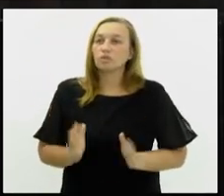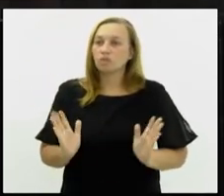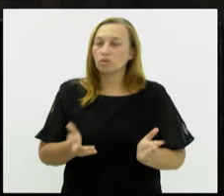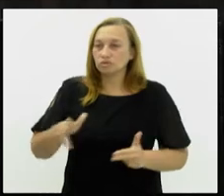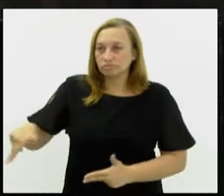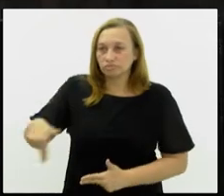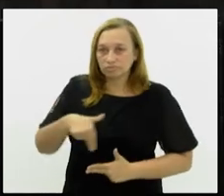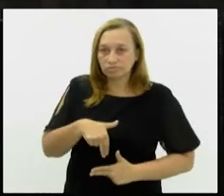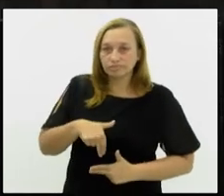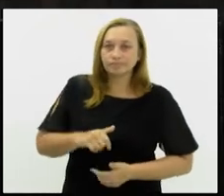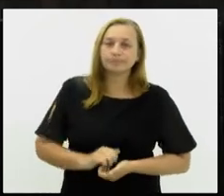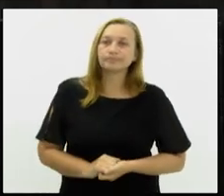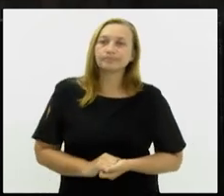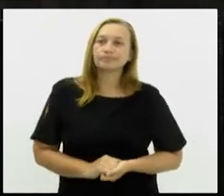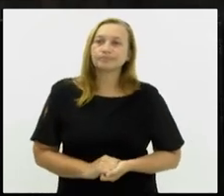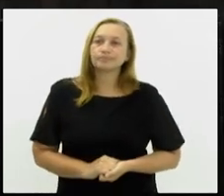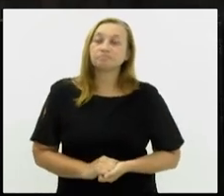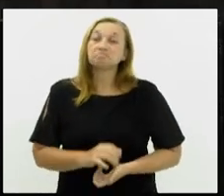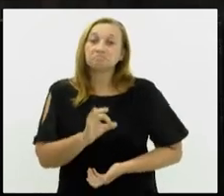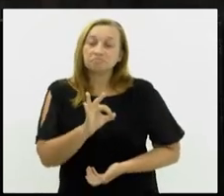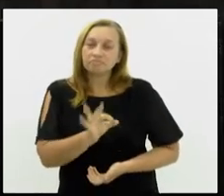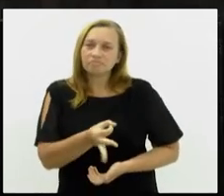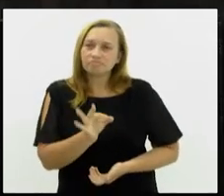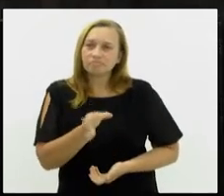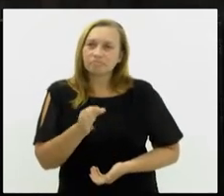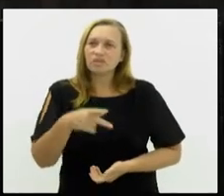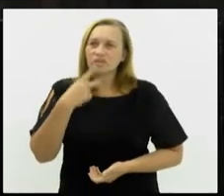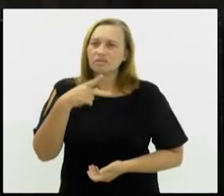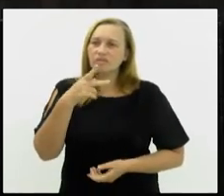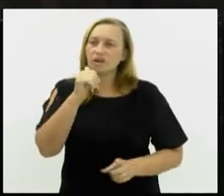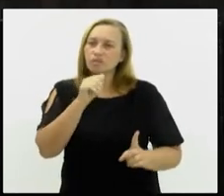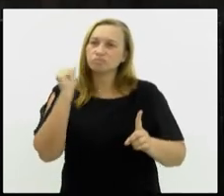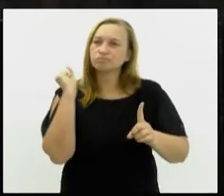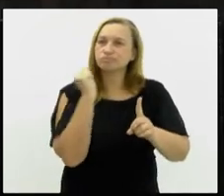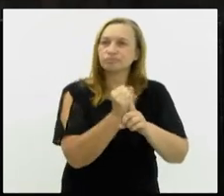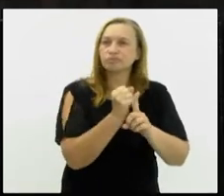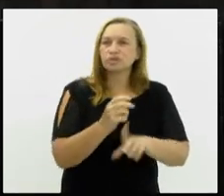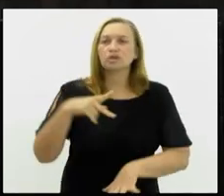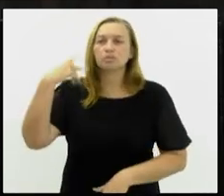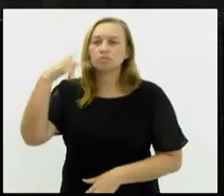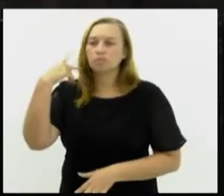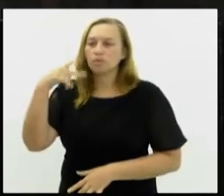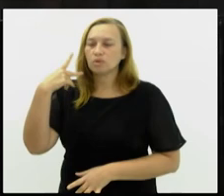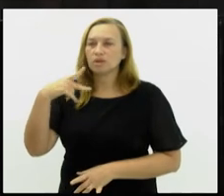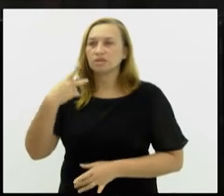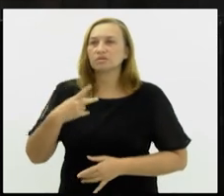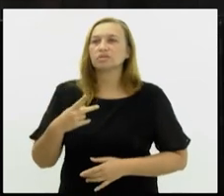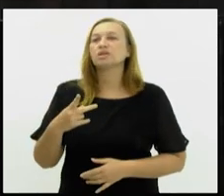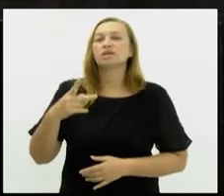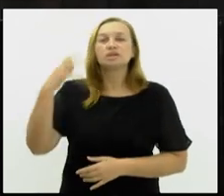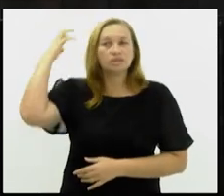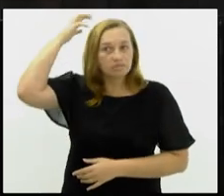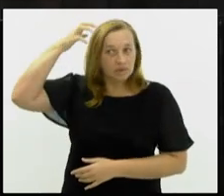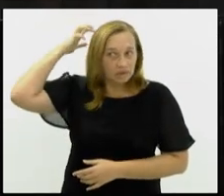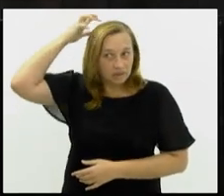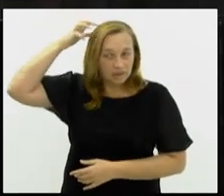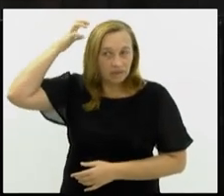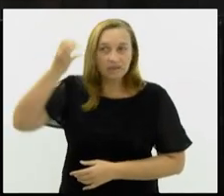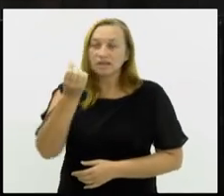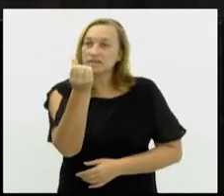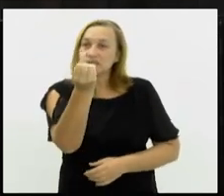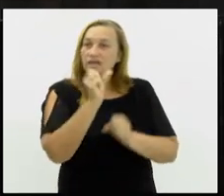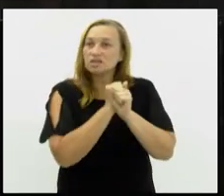hoje é exatamente tratar do feminicídio político de Marielle Franco, que há